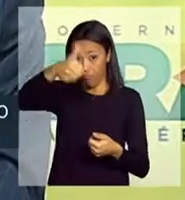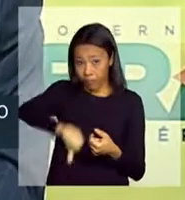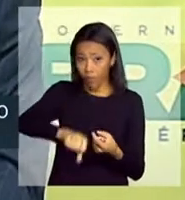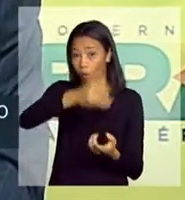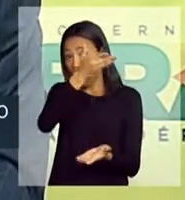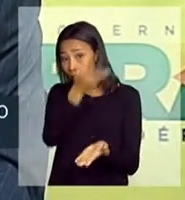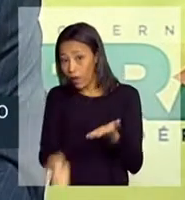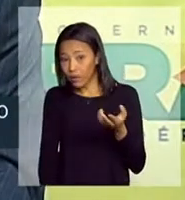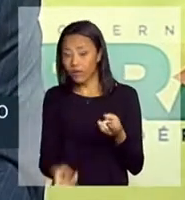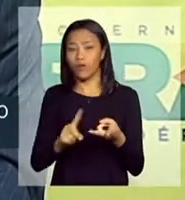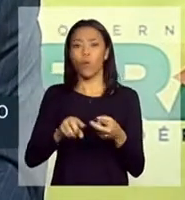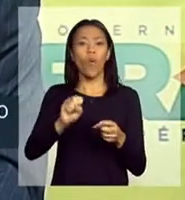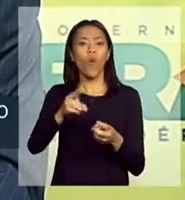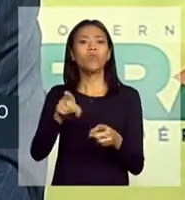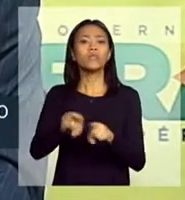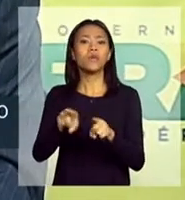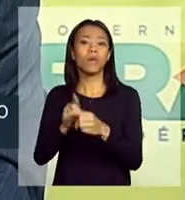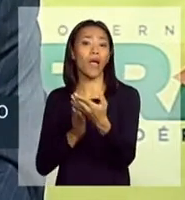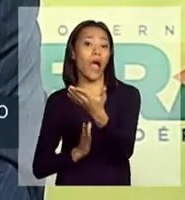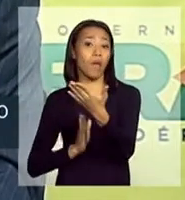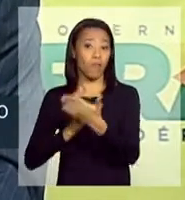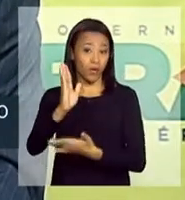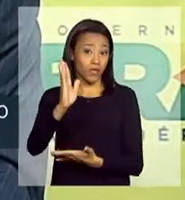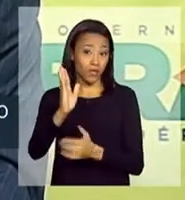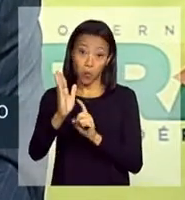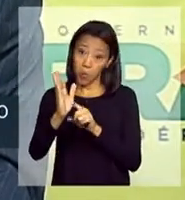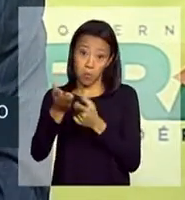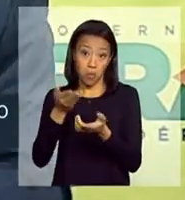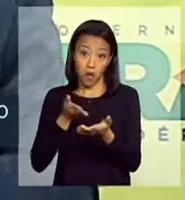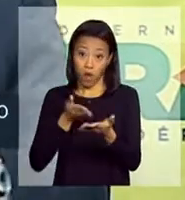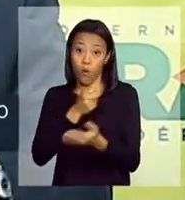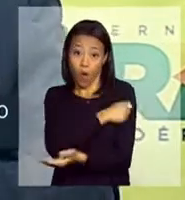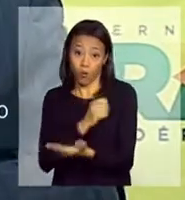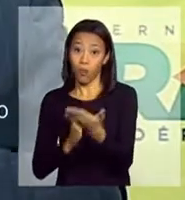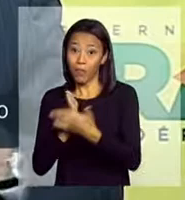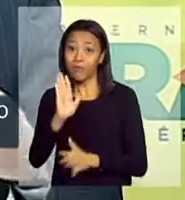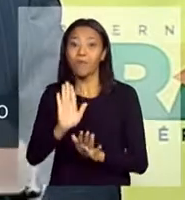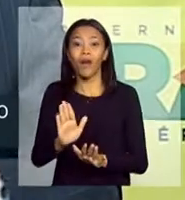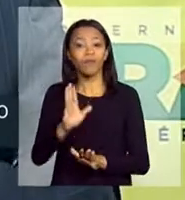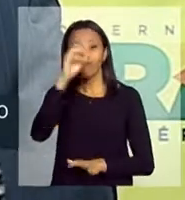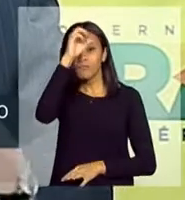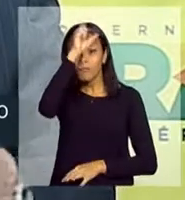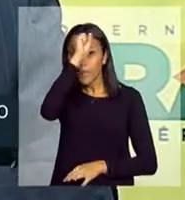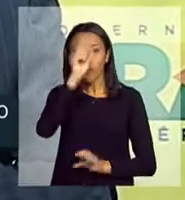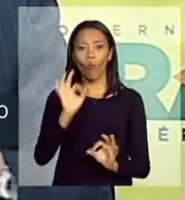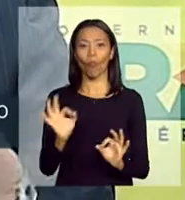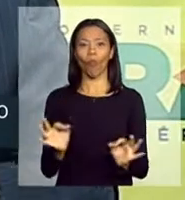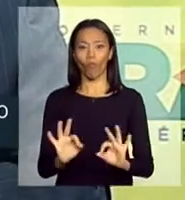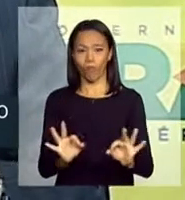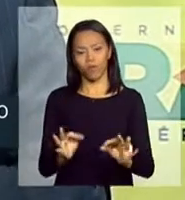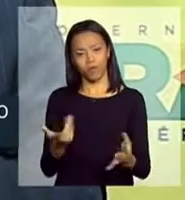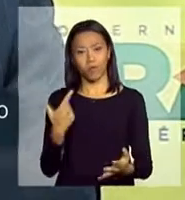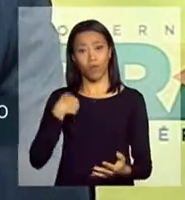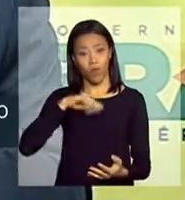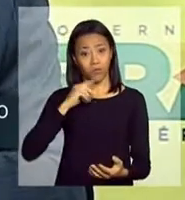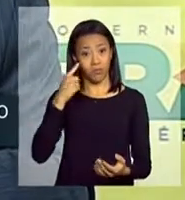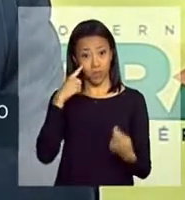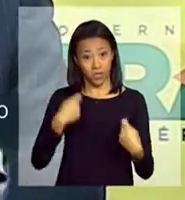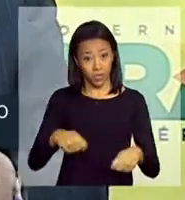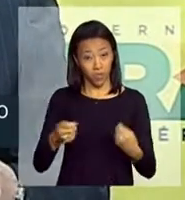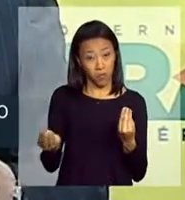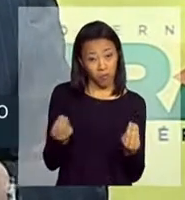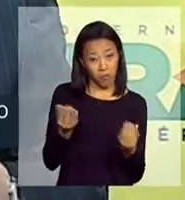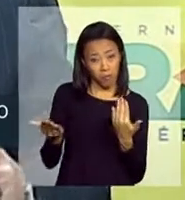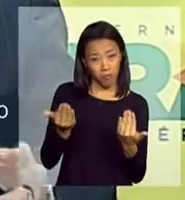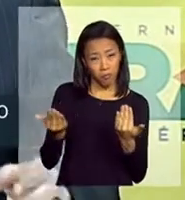está também na aprovação automática sem que o aluno apresenta tão na temos que olhar os dois as duas dimensões a